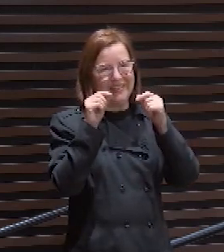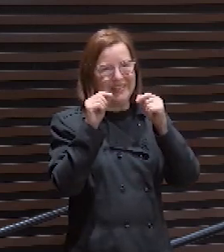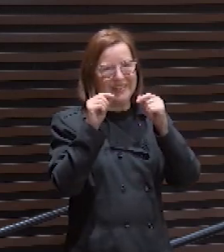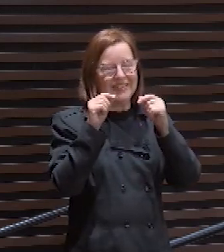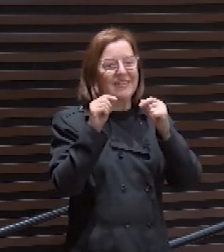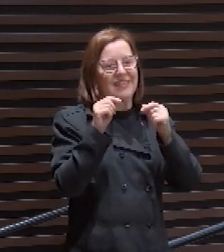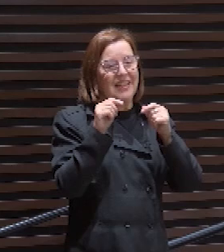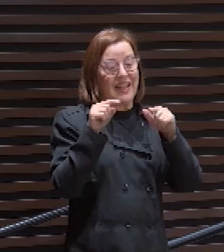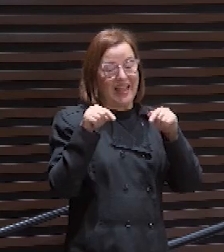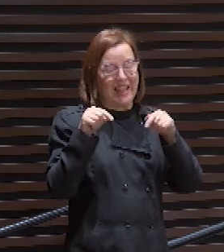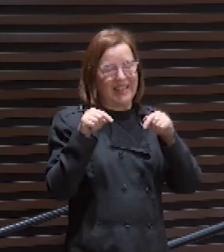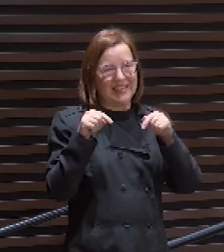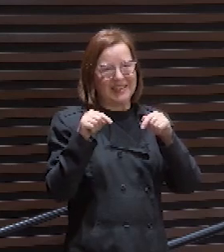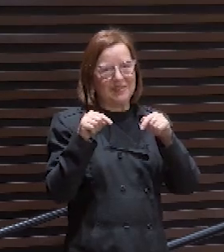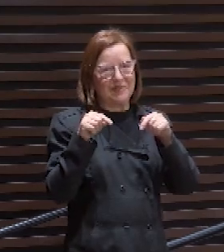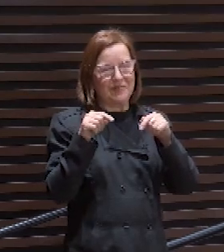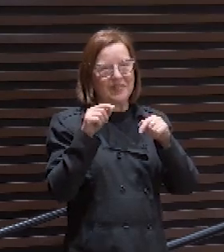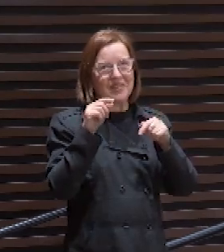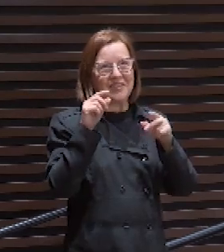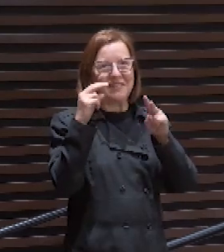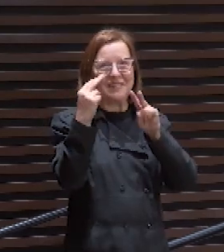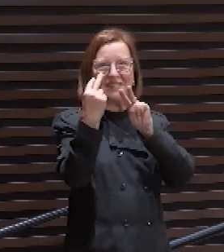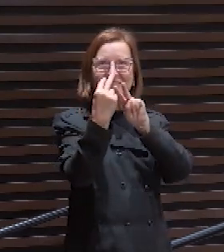Esse é um convite dado ao Senhor.